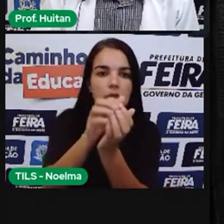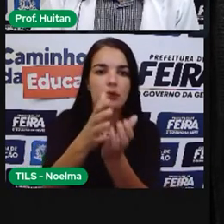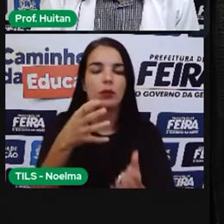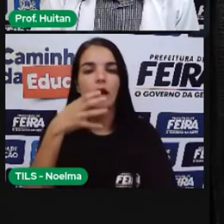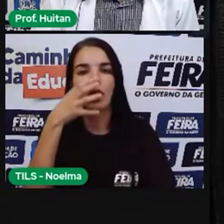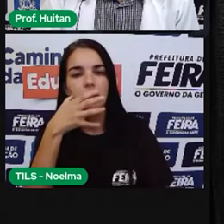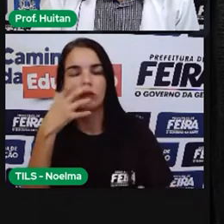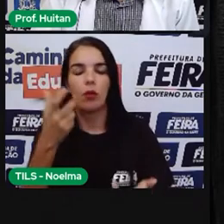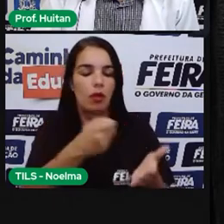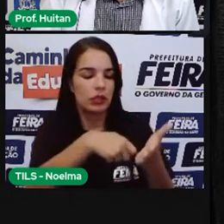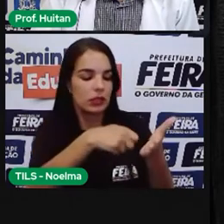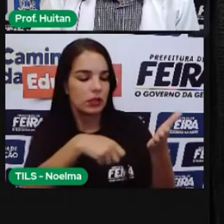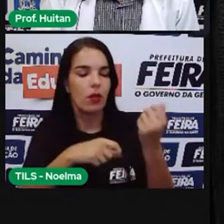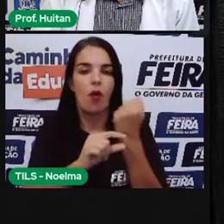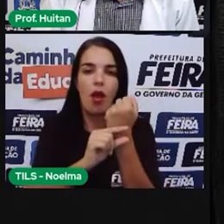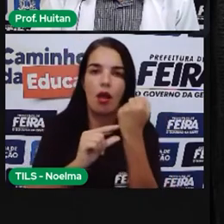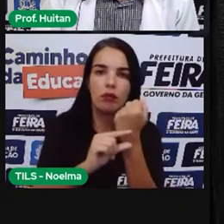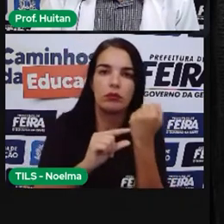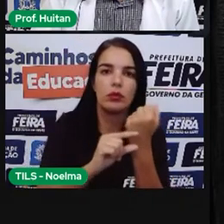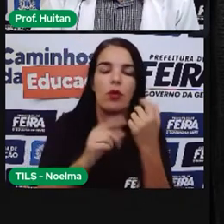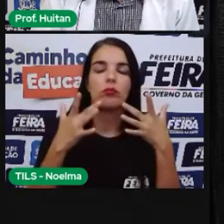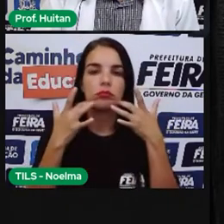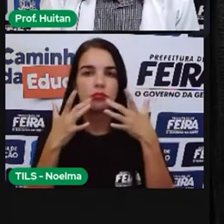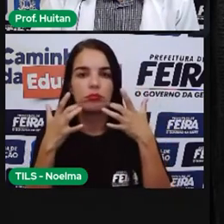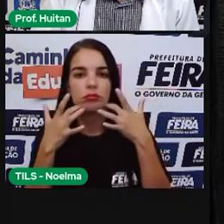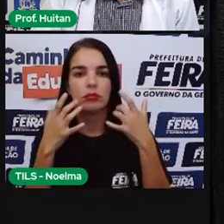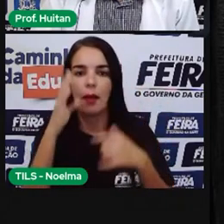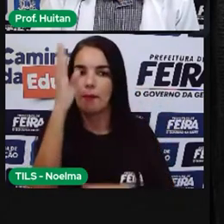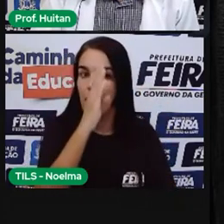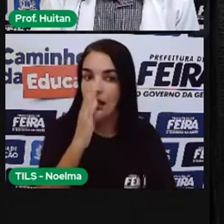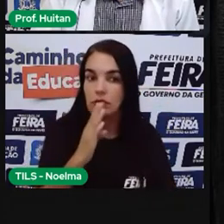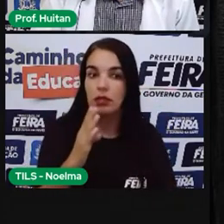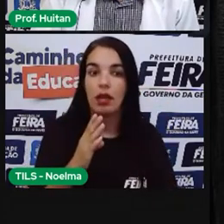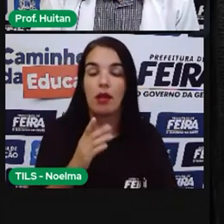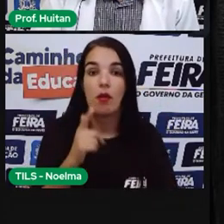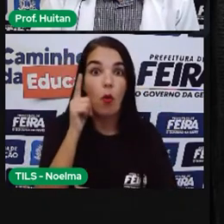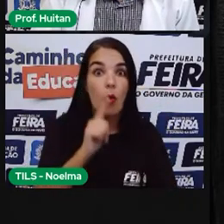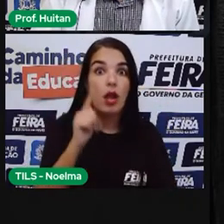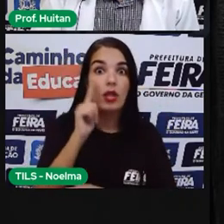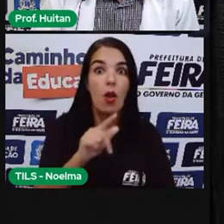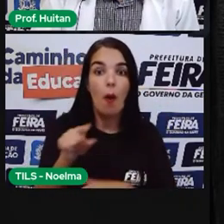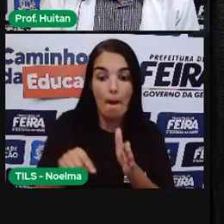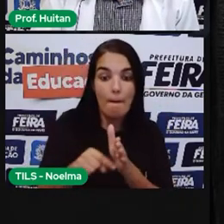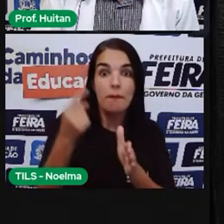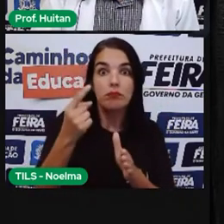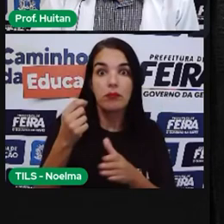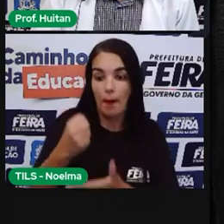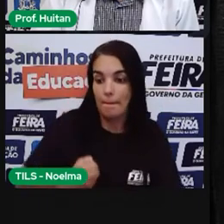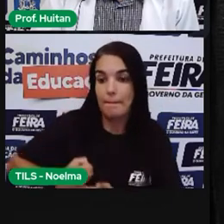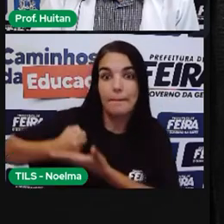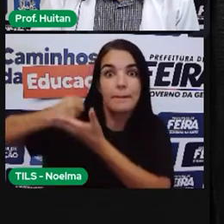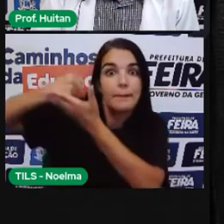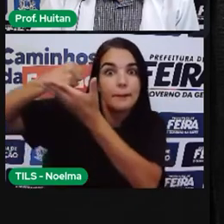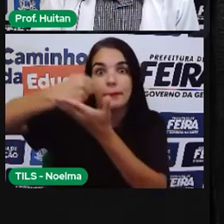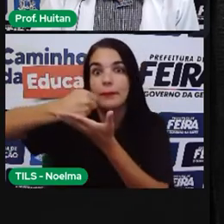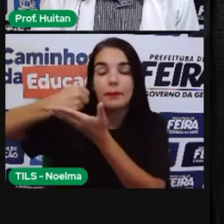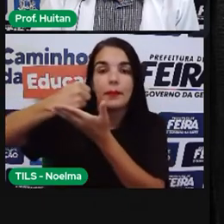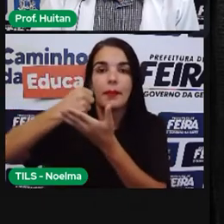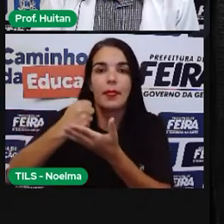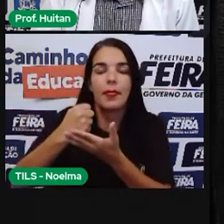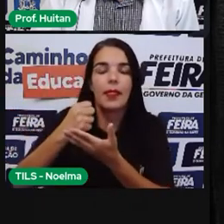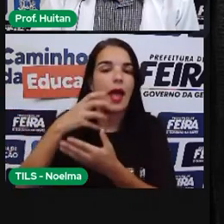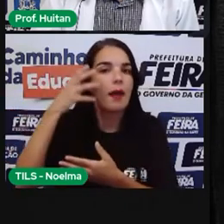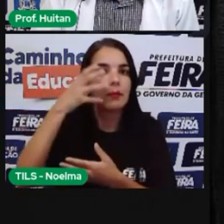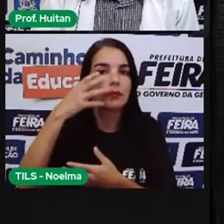Cantor, compositor, ator, roteirista brasileiro. Foi vencedor do prêmio da música brasileira